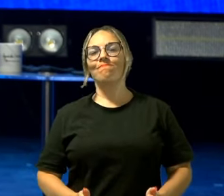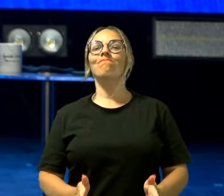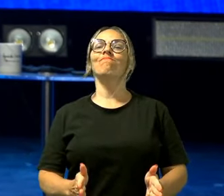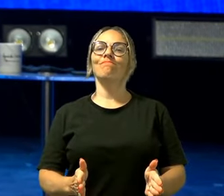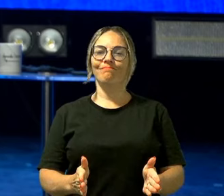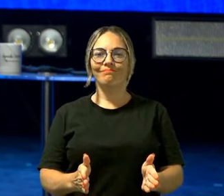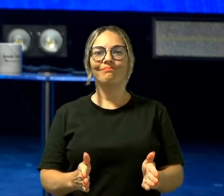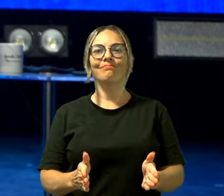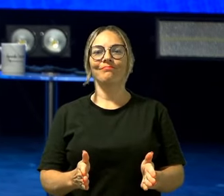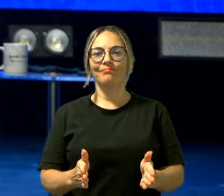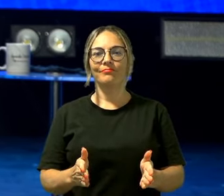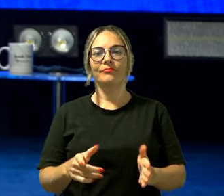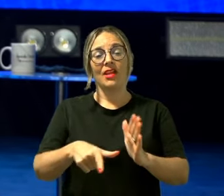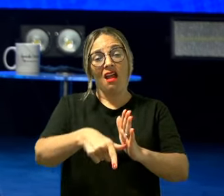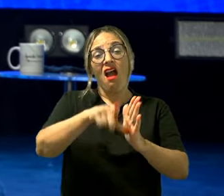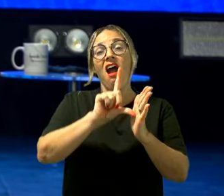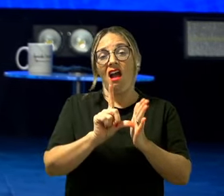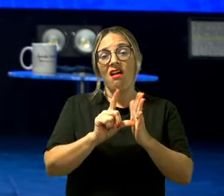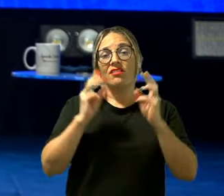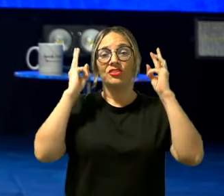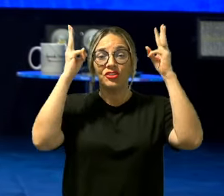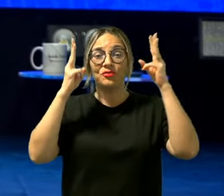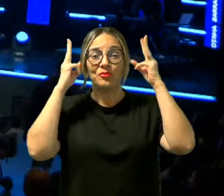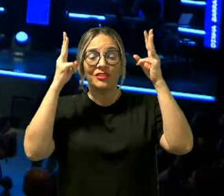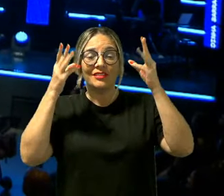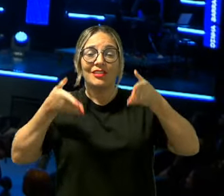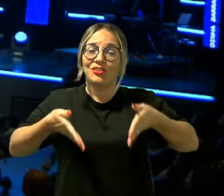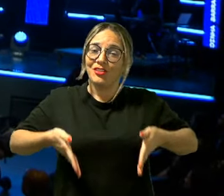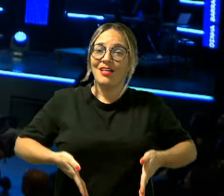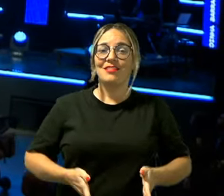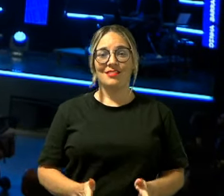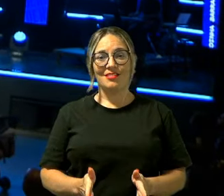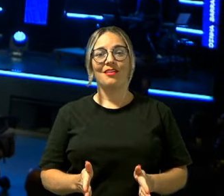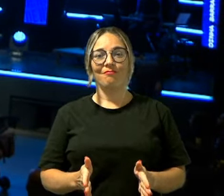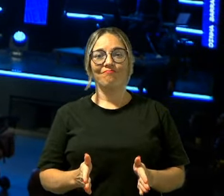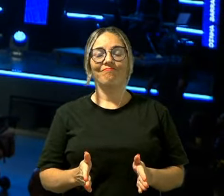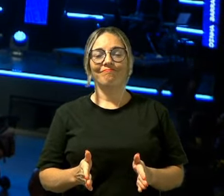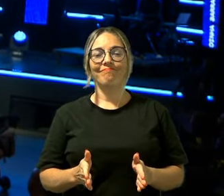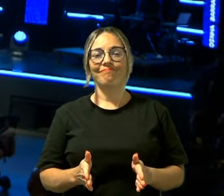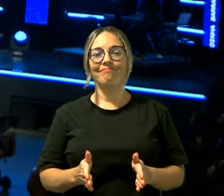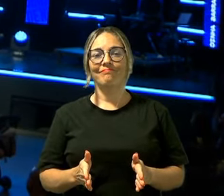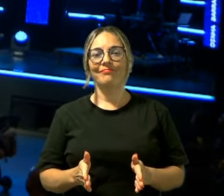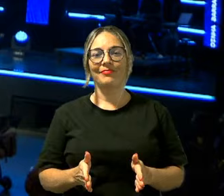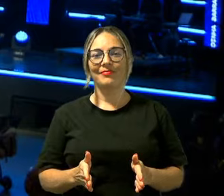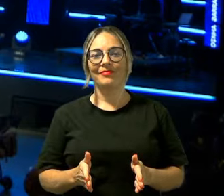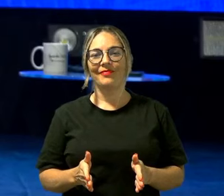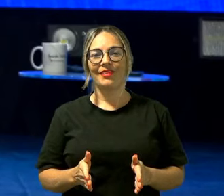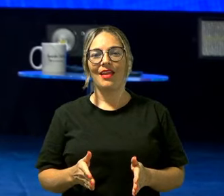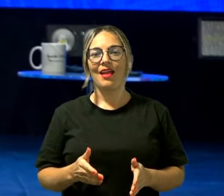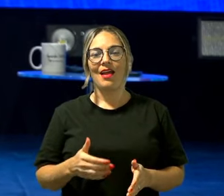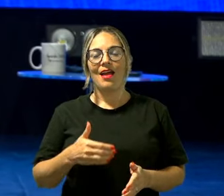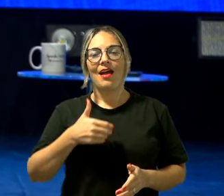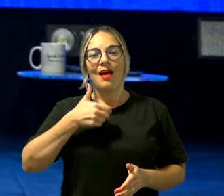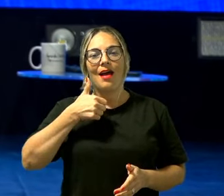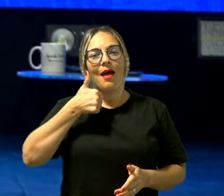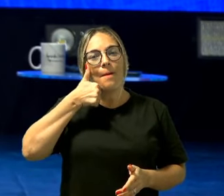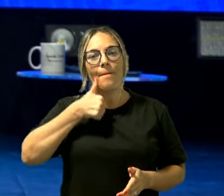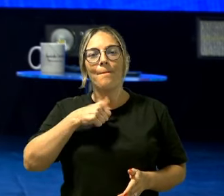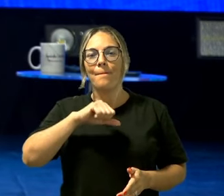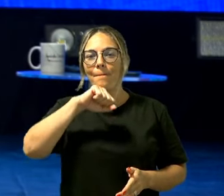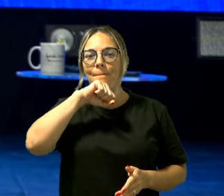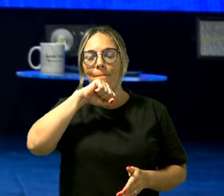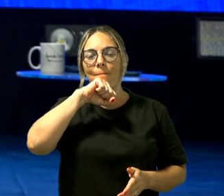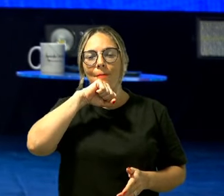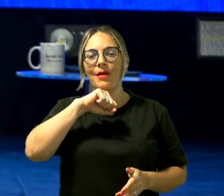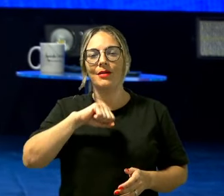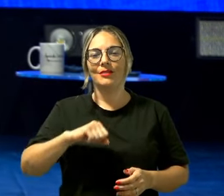verdade, antes de Moisés nascer, óbvio, dentro desse contexto, Joquebede. E todo mundo pensou: